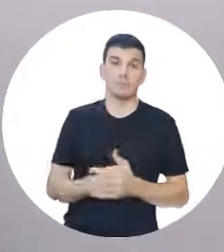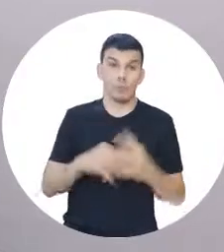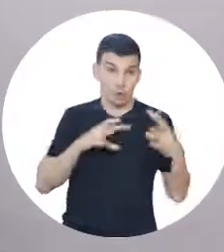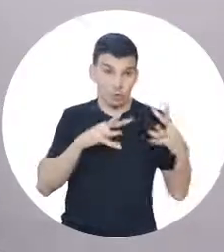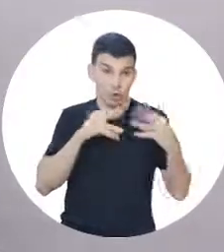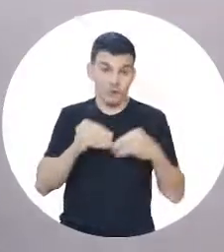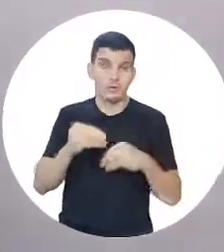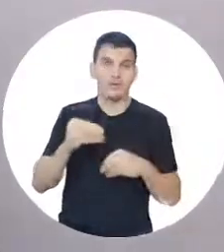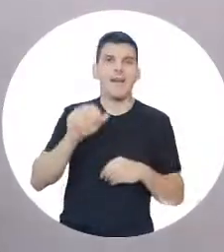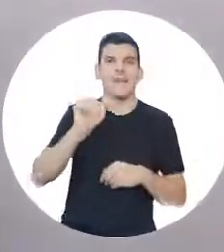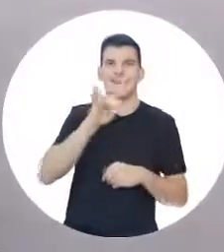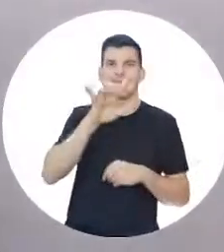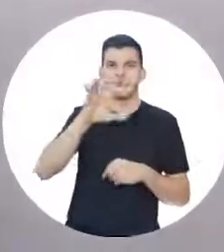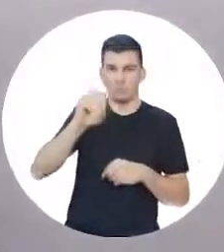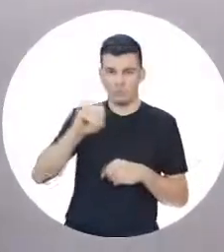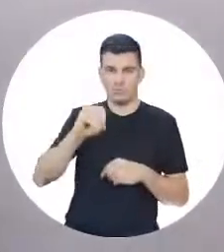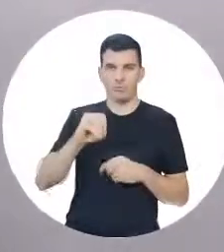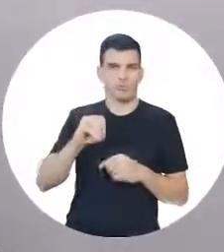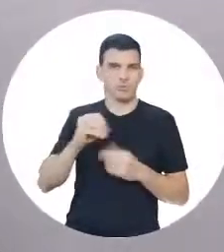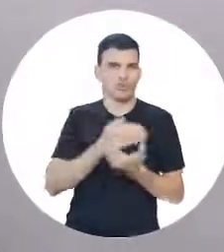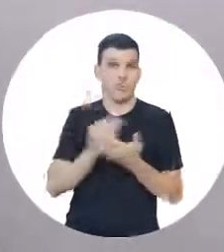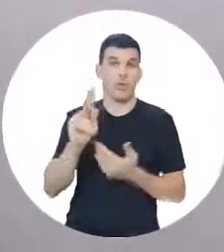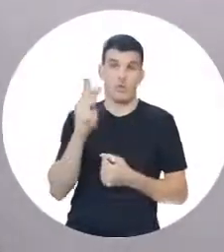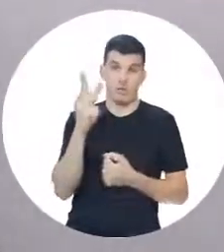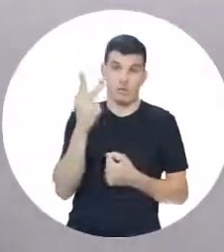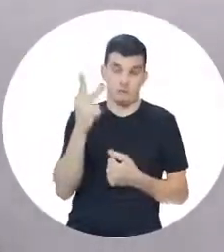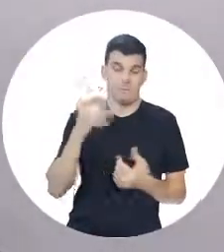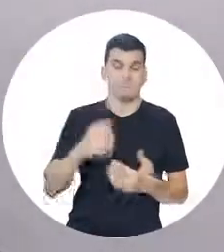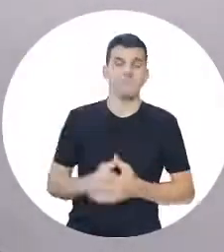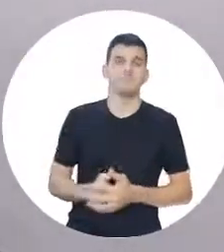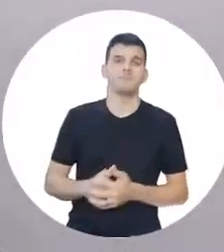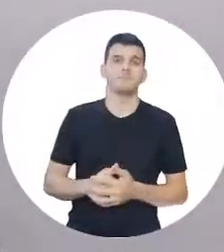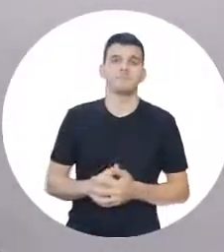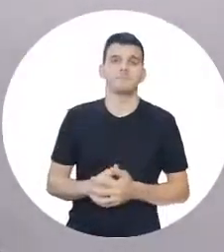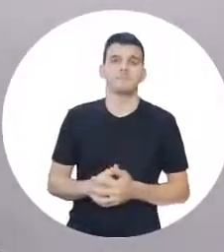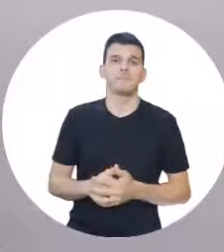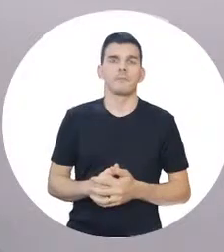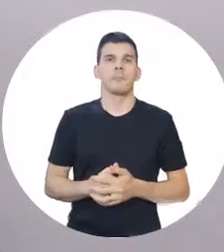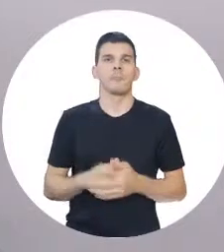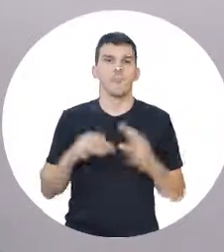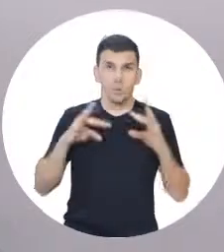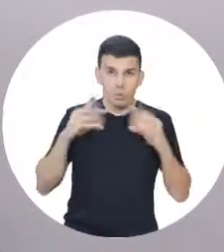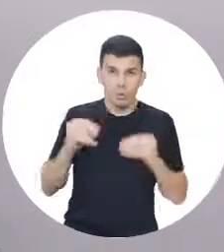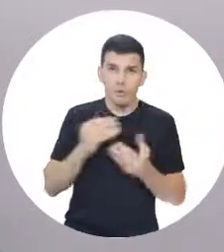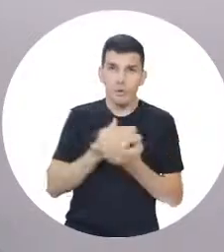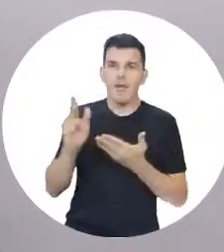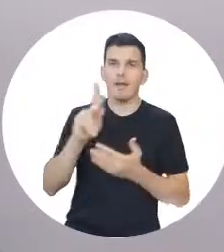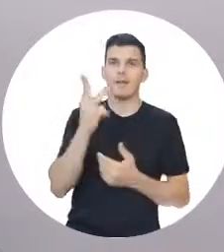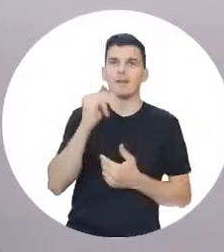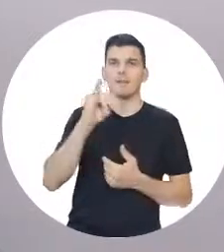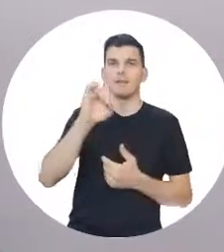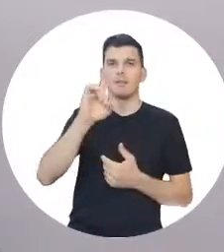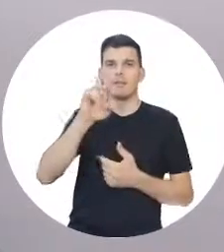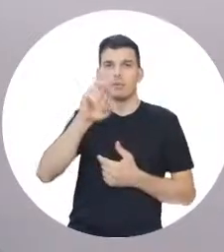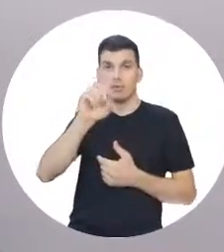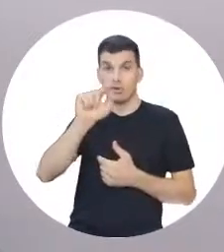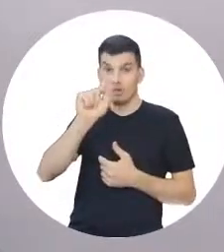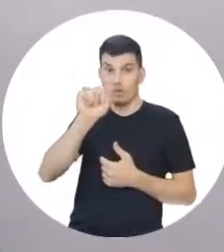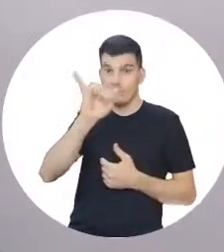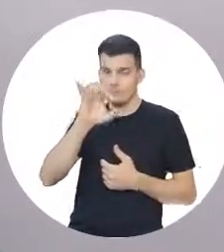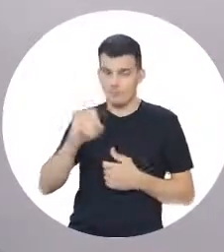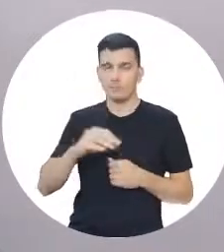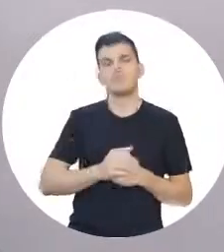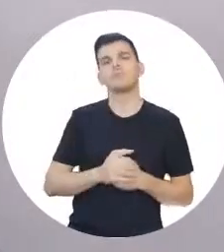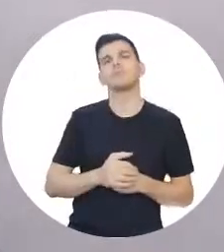Ok? Todo ácido inorgânico começa com hidrogênio. Toda substância inorgânica que começa com hidrogênio é ácida?